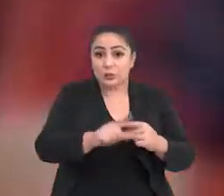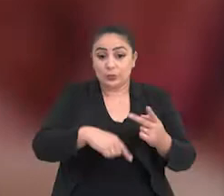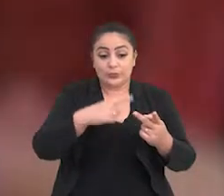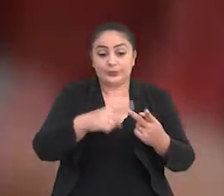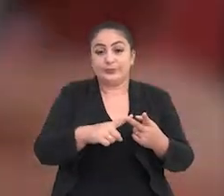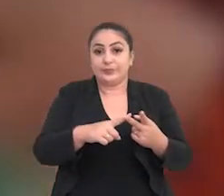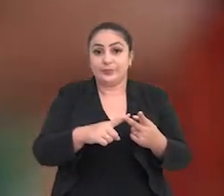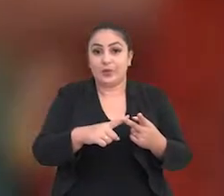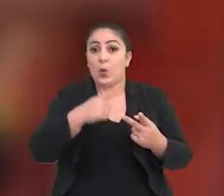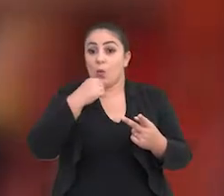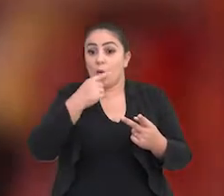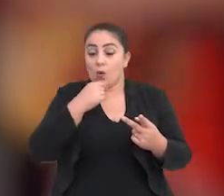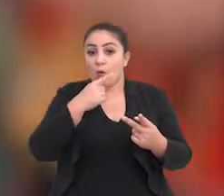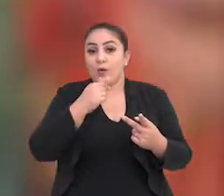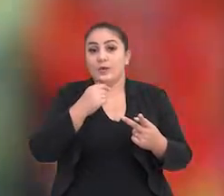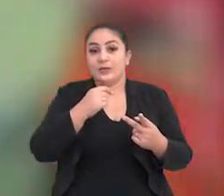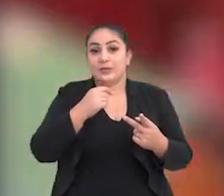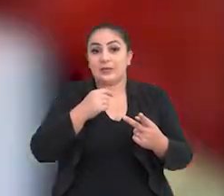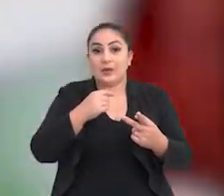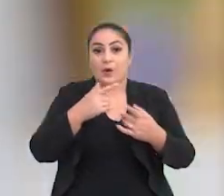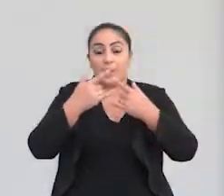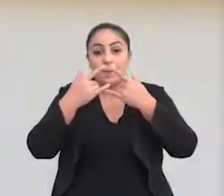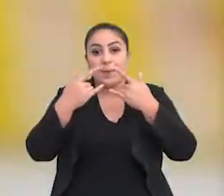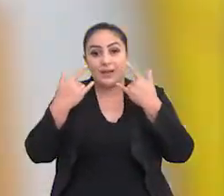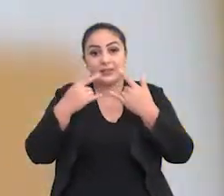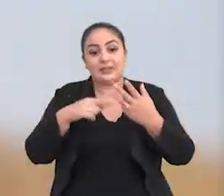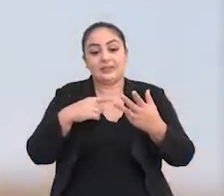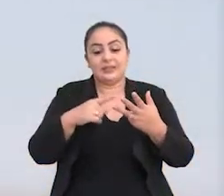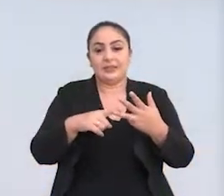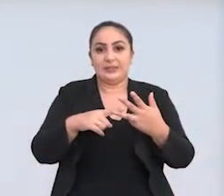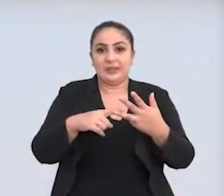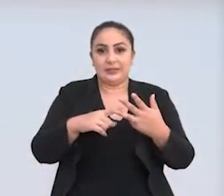em azul, o homem de máscara.